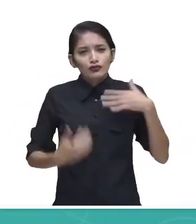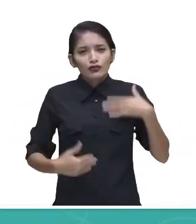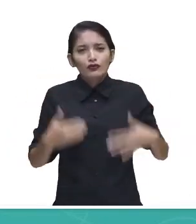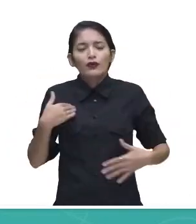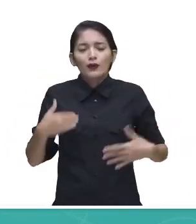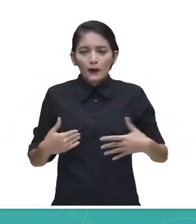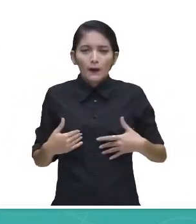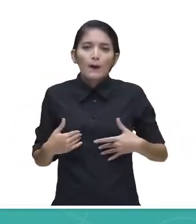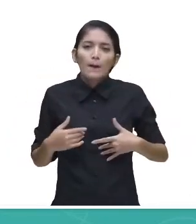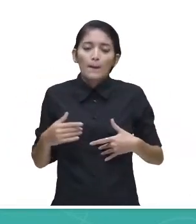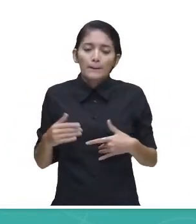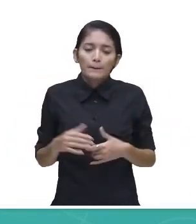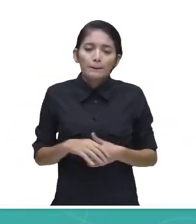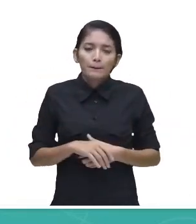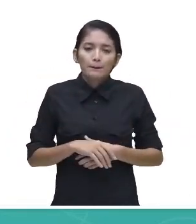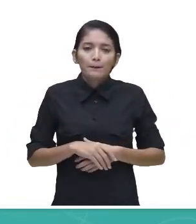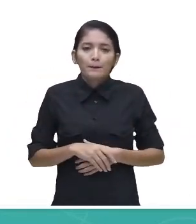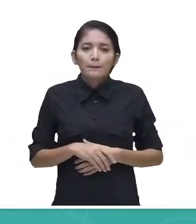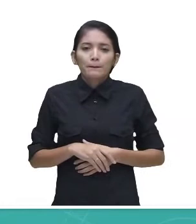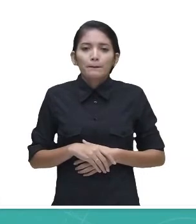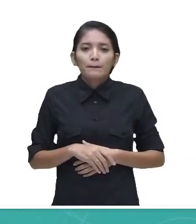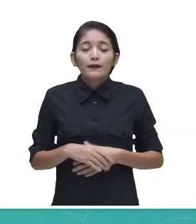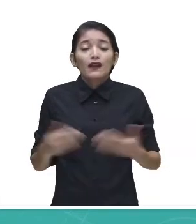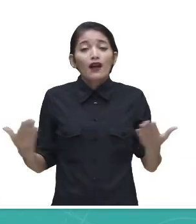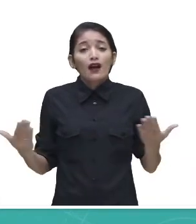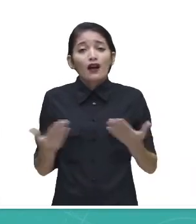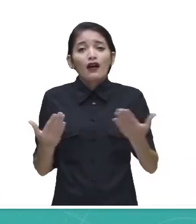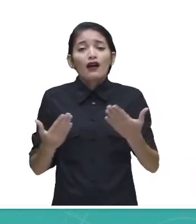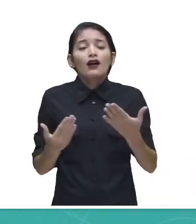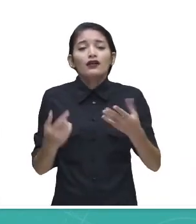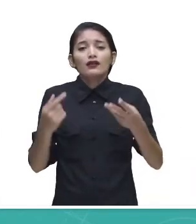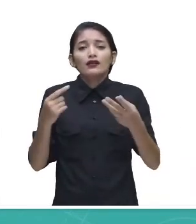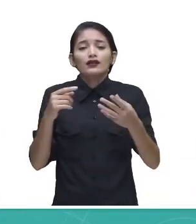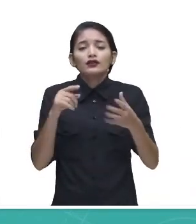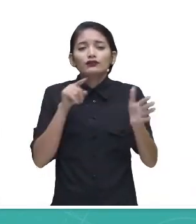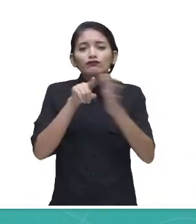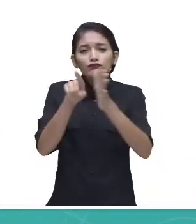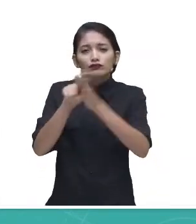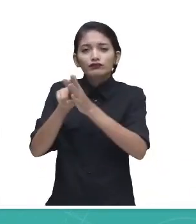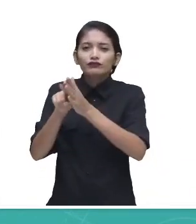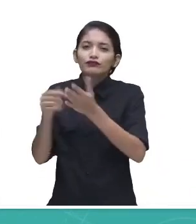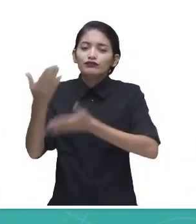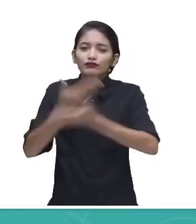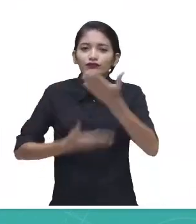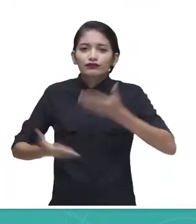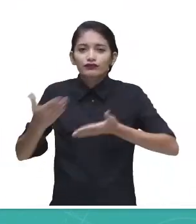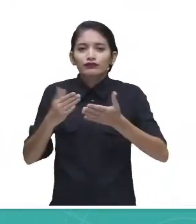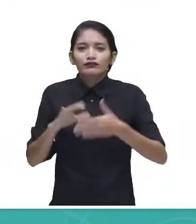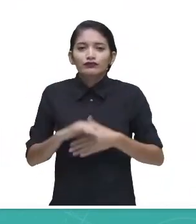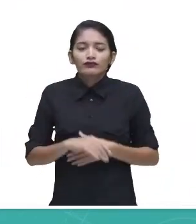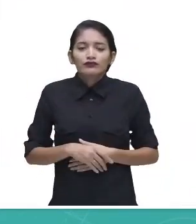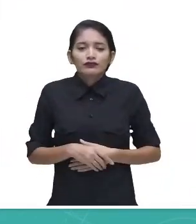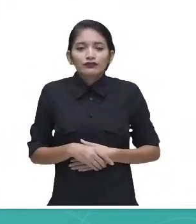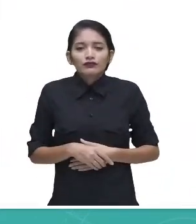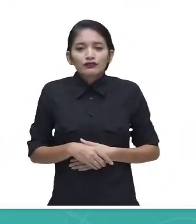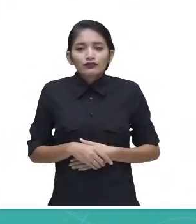meio externo. E vamos às nossas questões, vamos à nossa dinâmica local interativa.